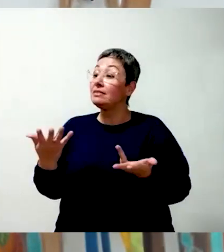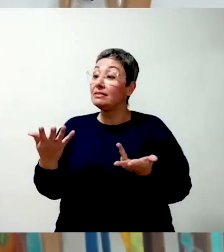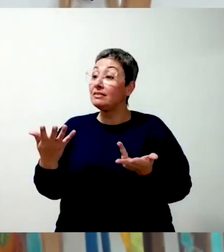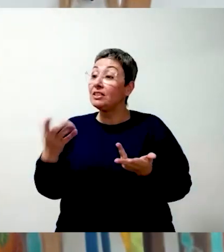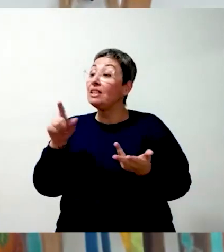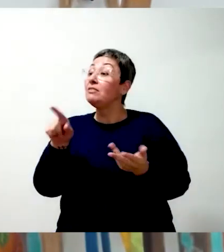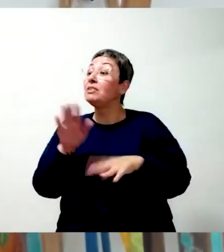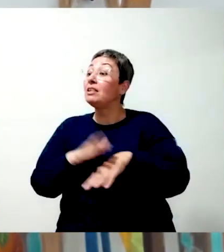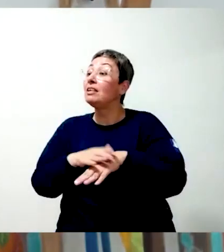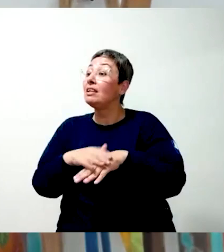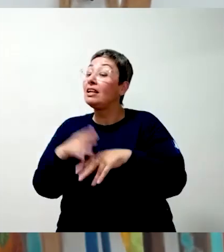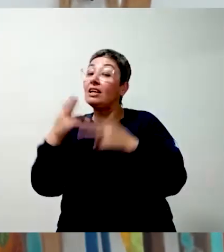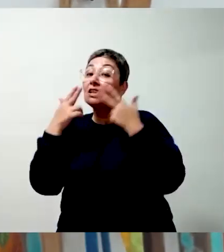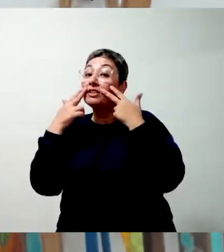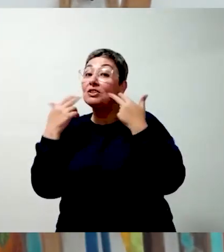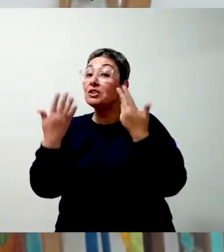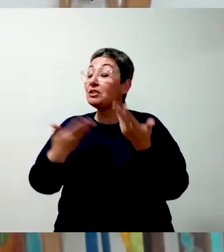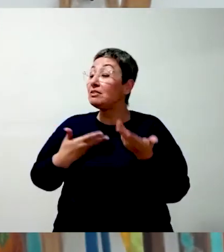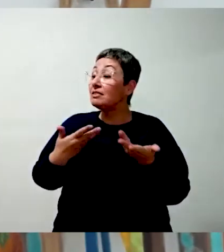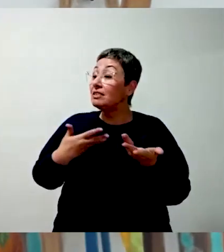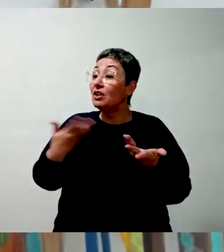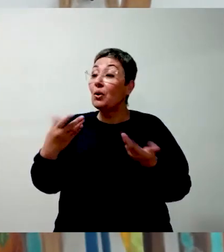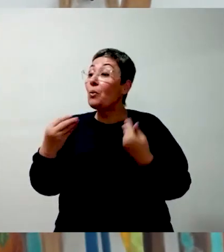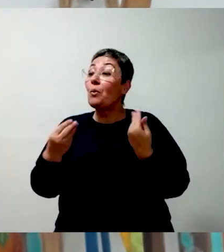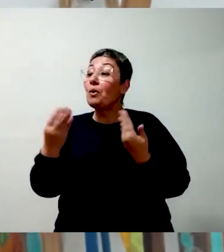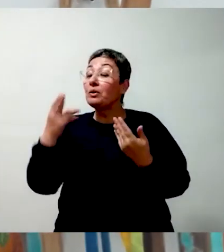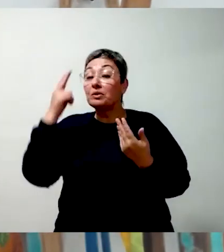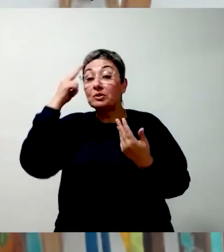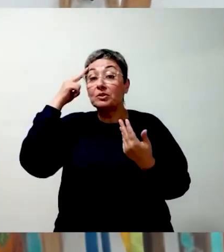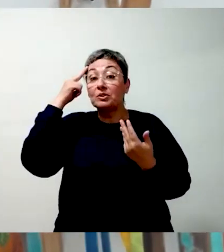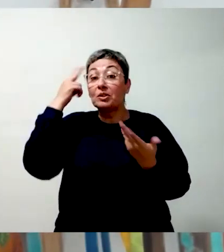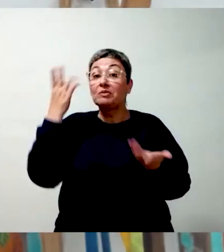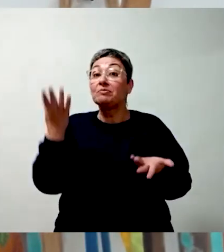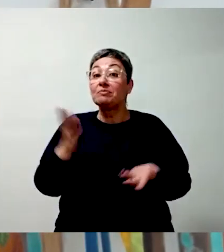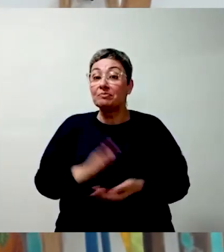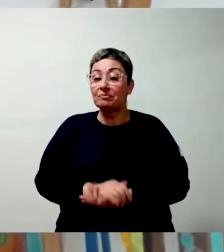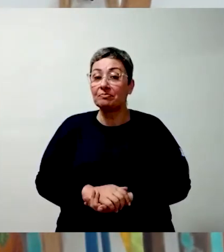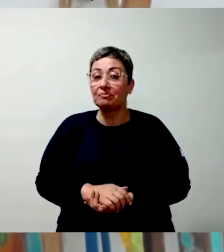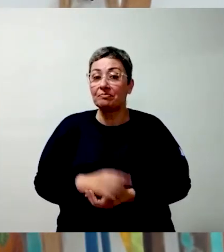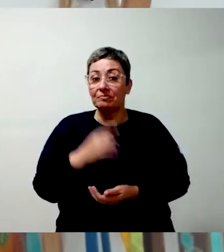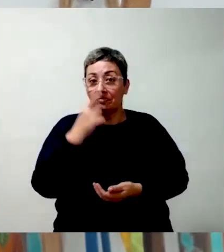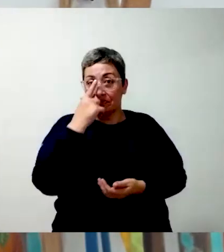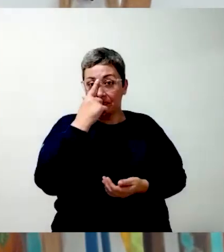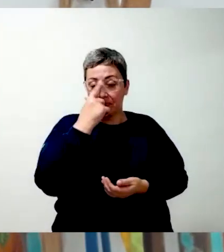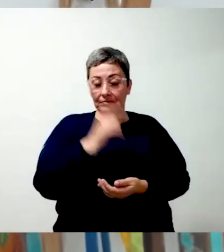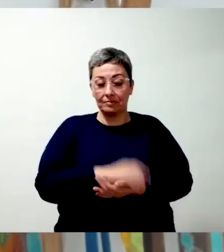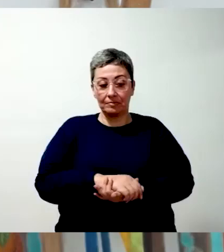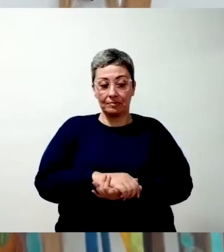perguntando: e você, meu caro companheiro, qual foi o sonho que você teve?